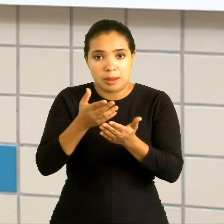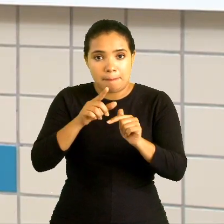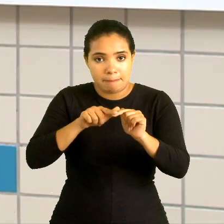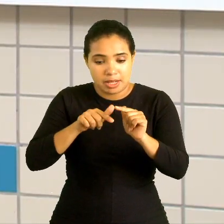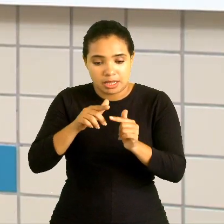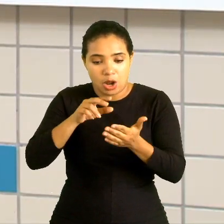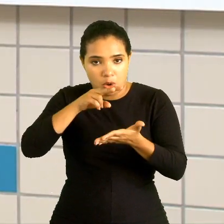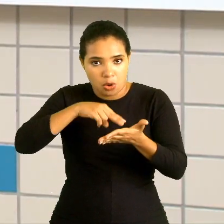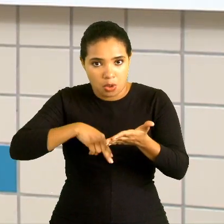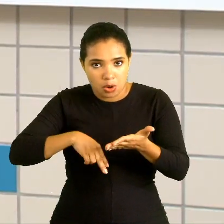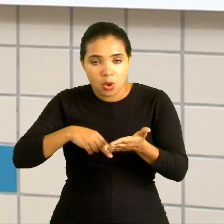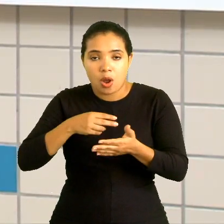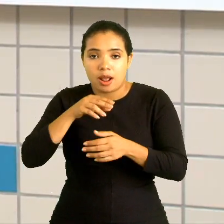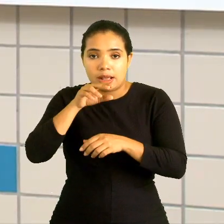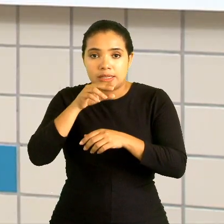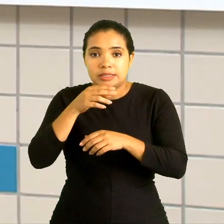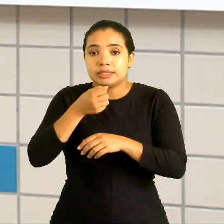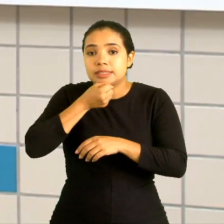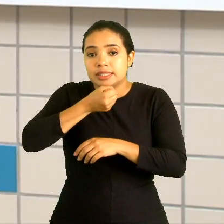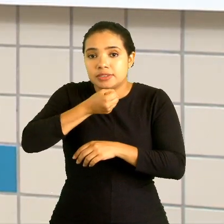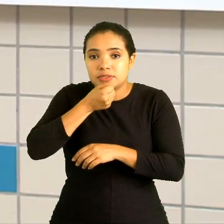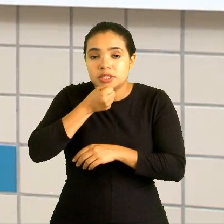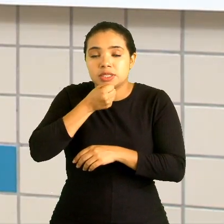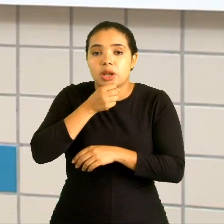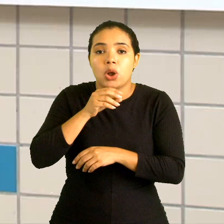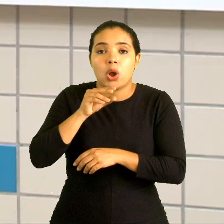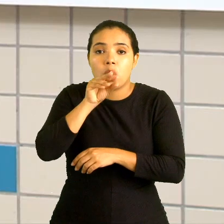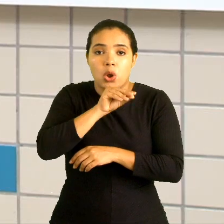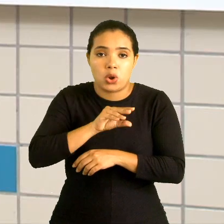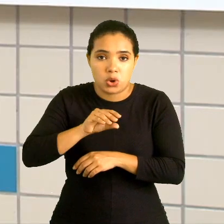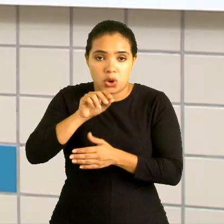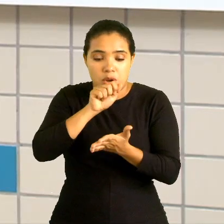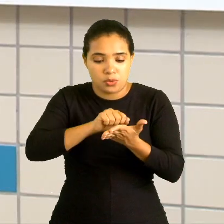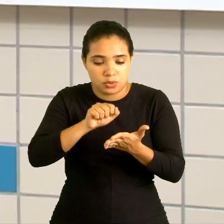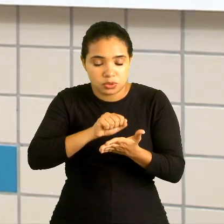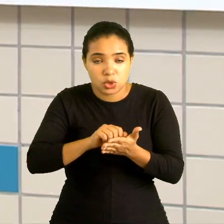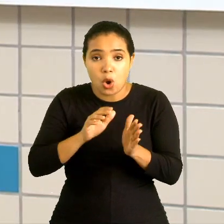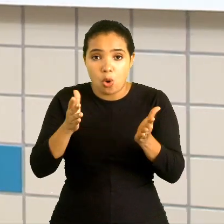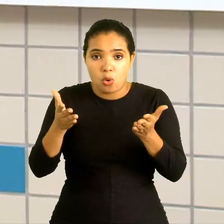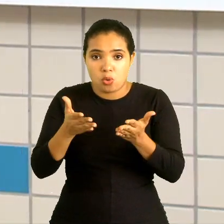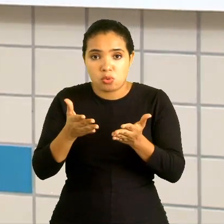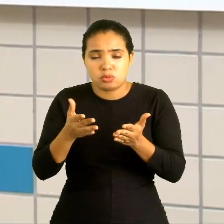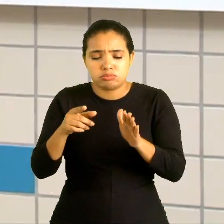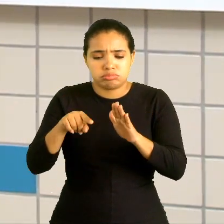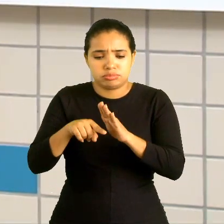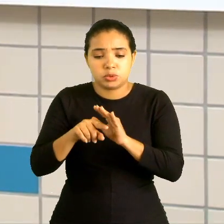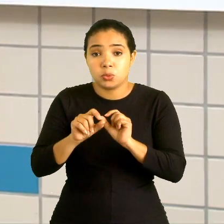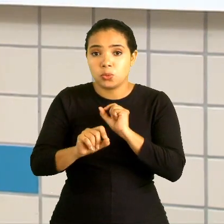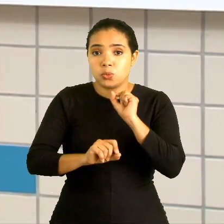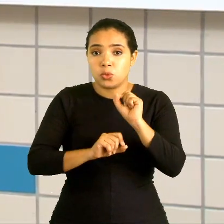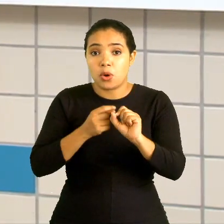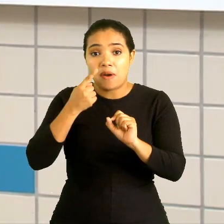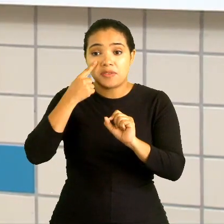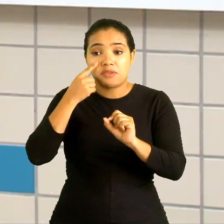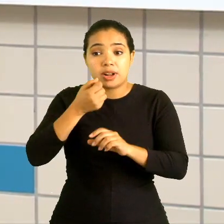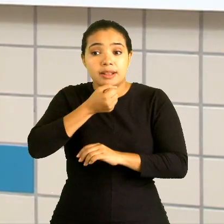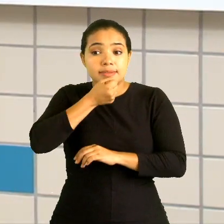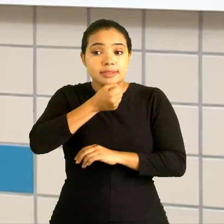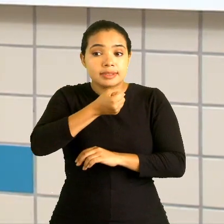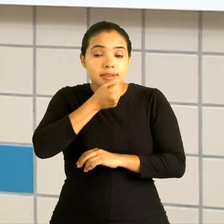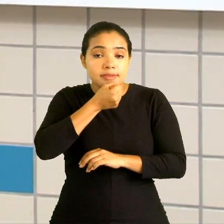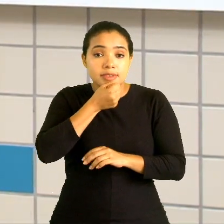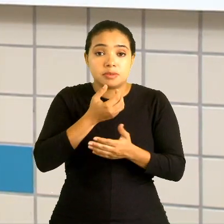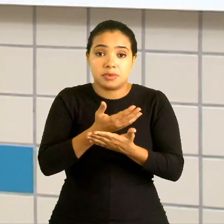oral e escrita e hoje nós vamos aprofundar mais sobre esse gênero textual e vamos ler uma entrevista para